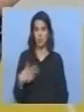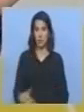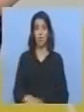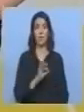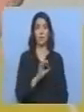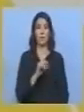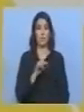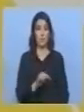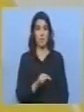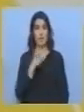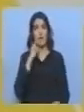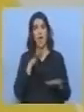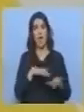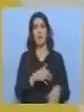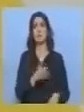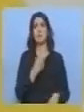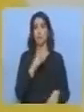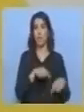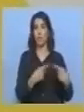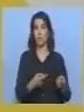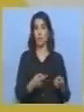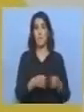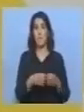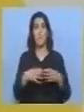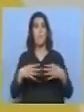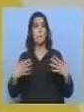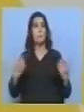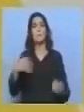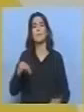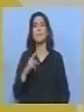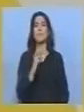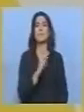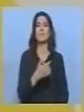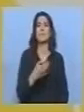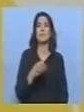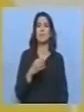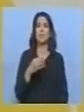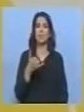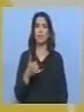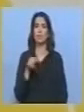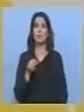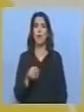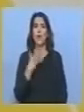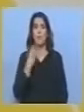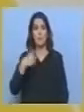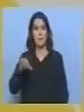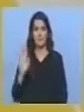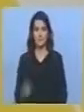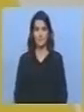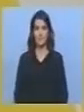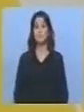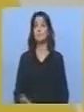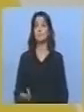mil que havia depois do 25 de Abril, passámos para os mais de 372 mil alunos. A realidade